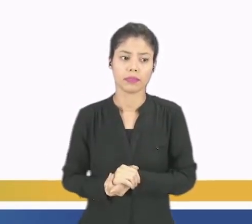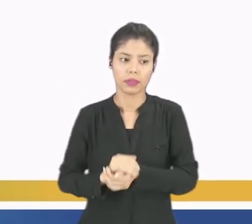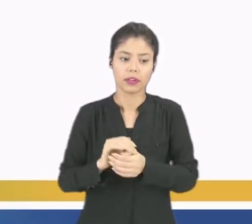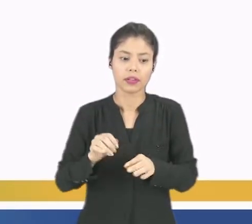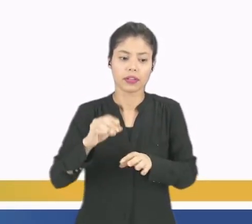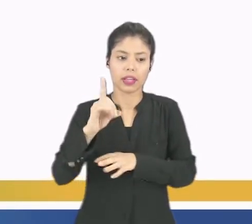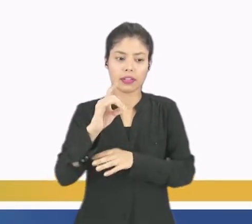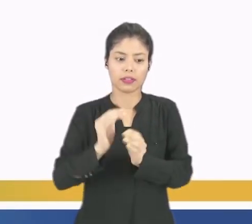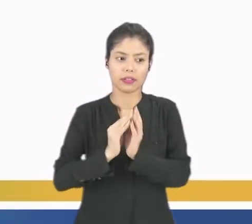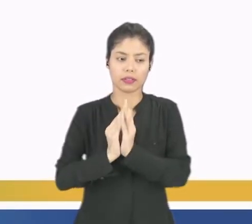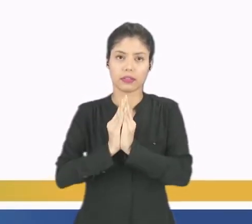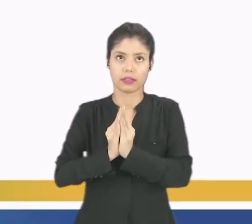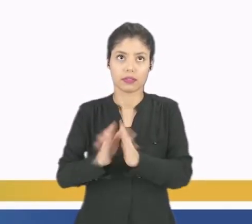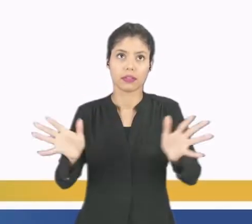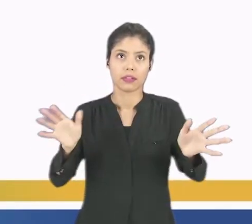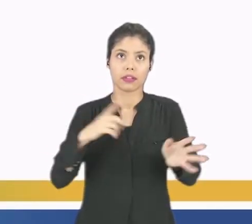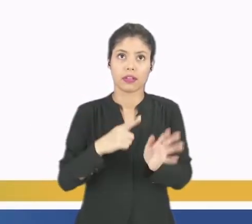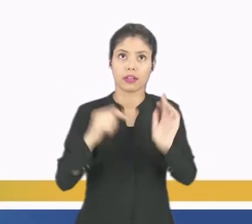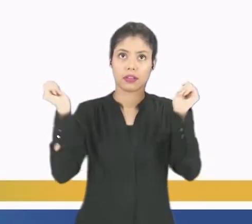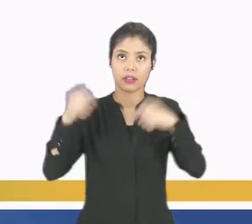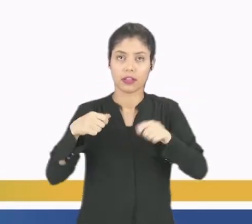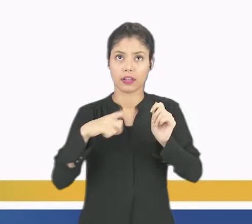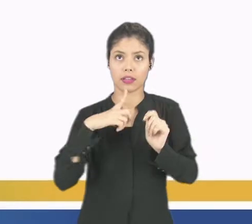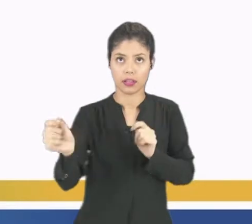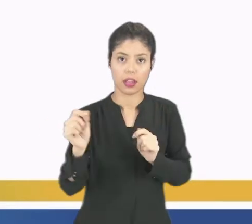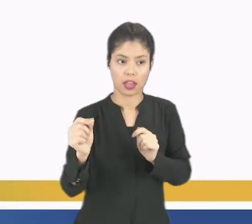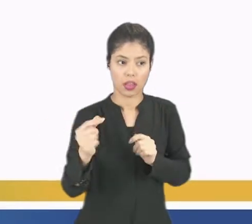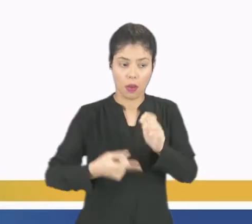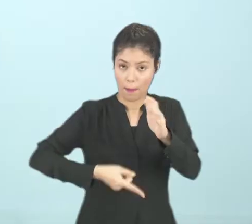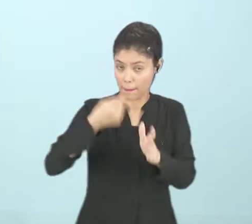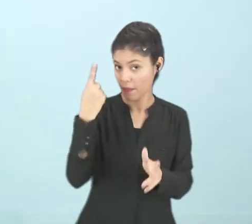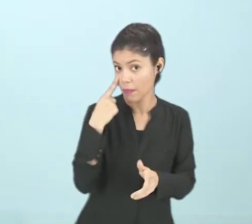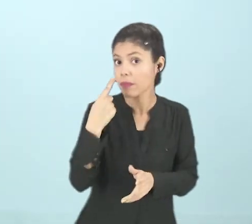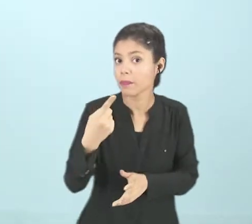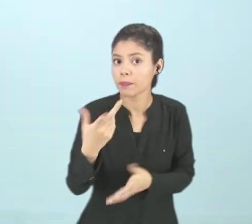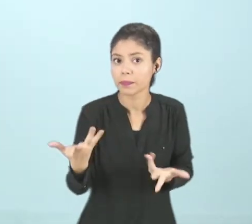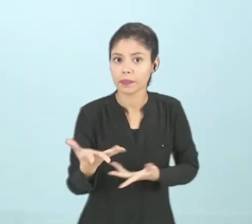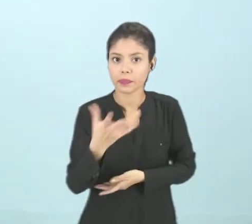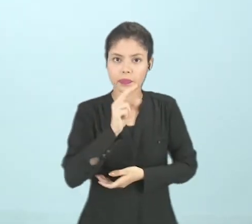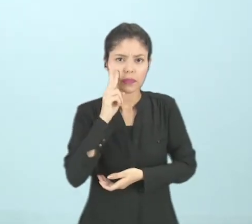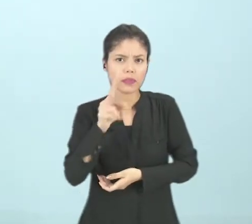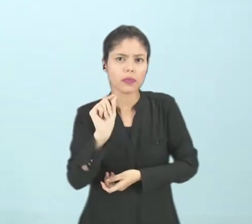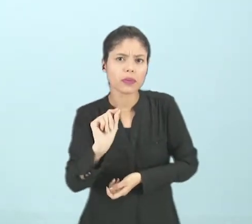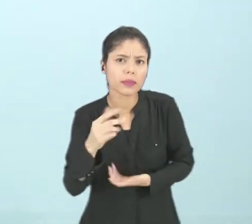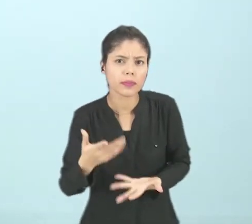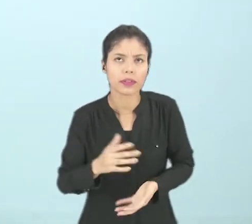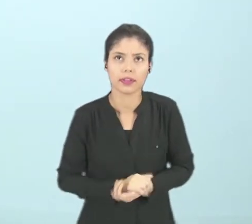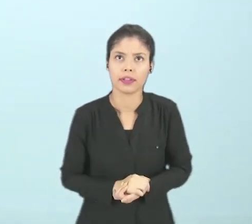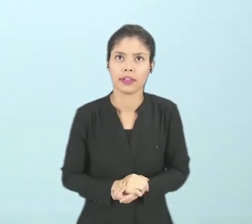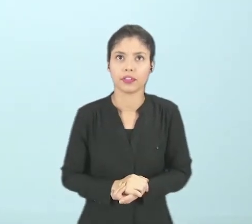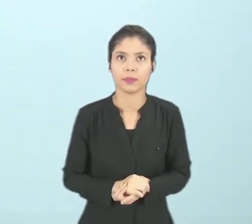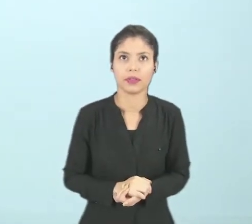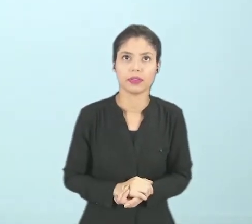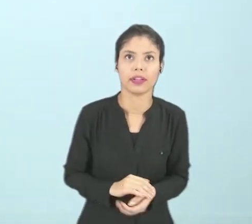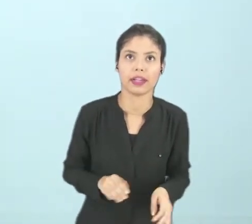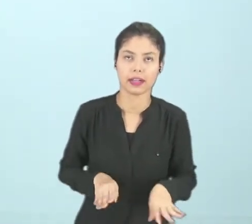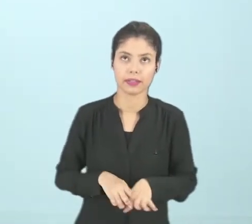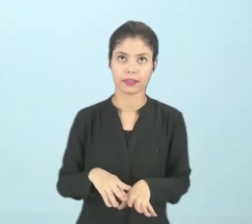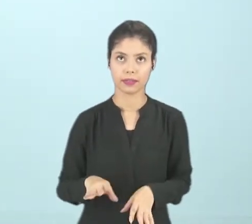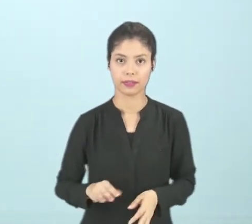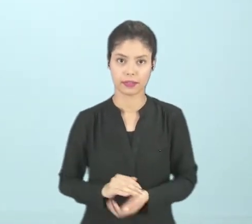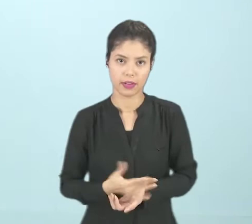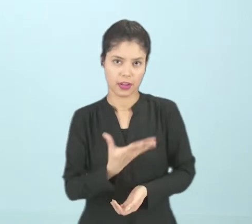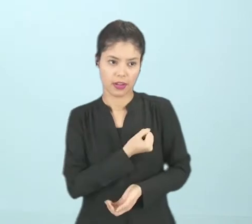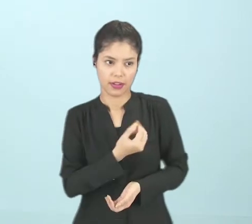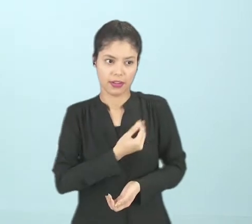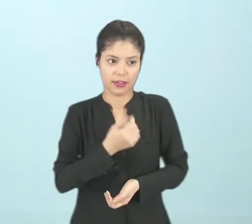A primeira coisa que eu te faço observar nessa questão é justamente o seguinte. Nós vamos precisar do número de elementos